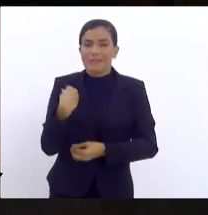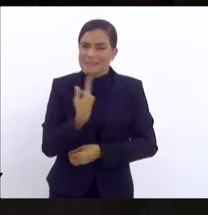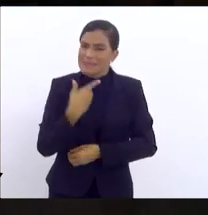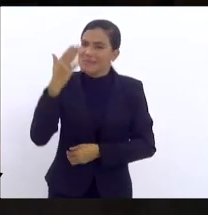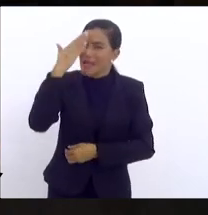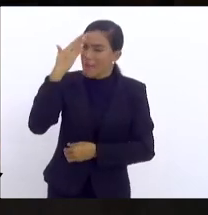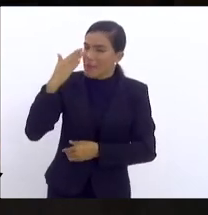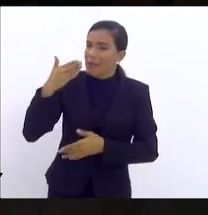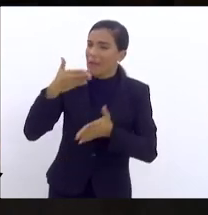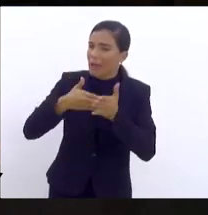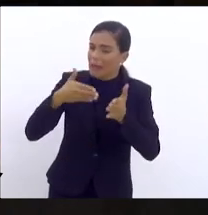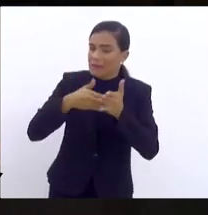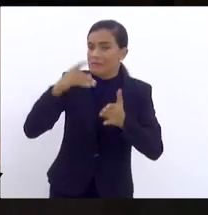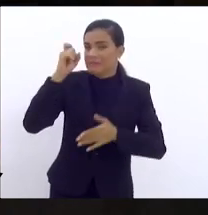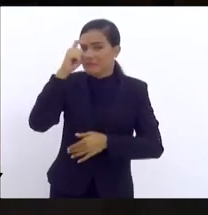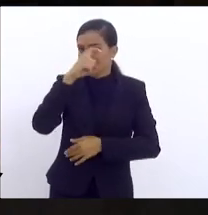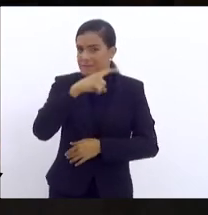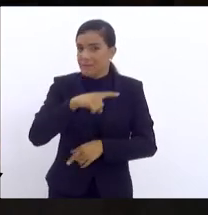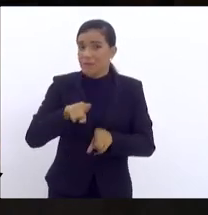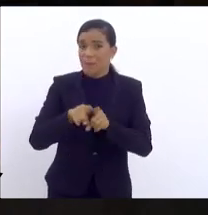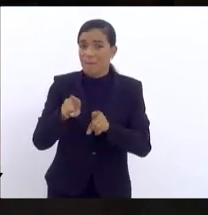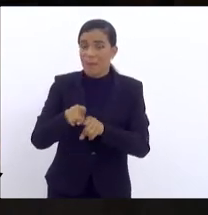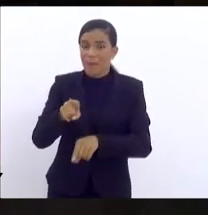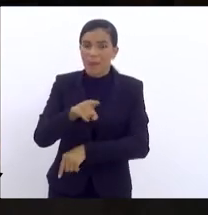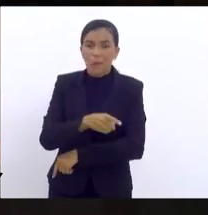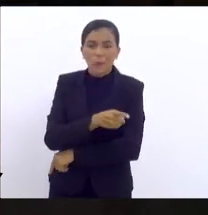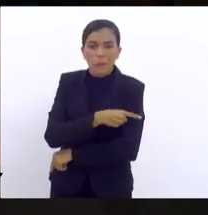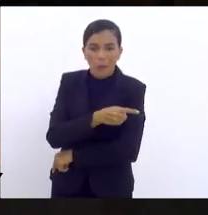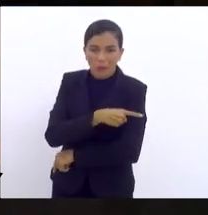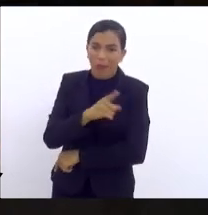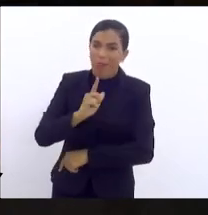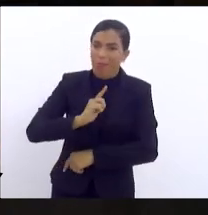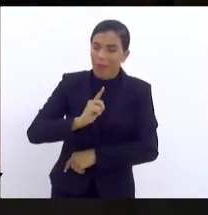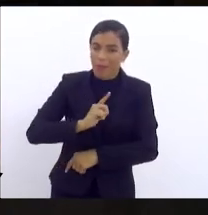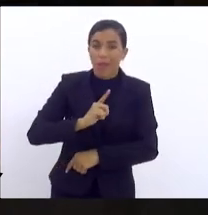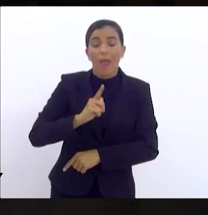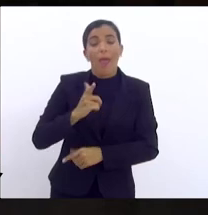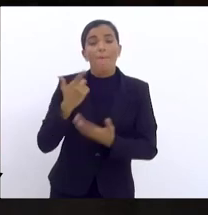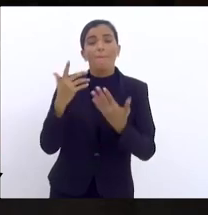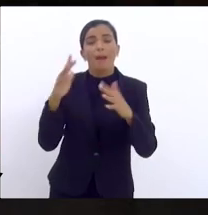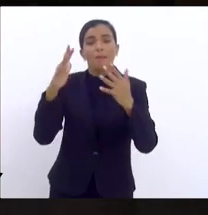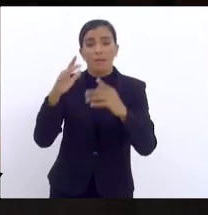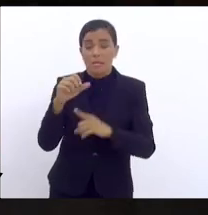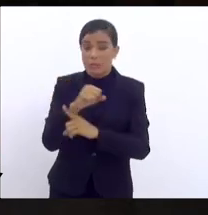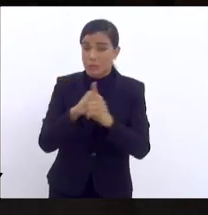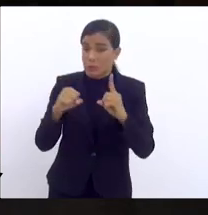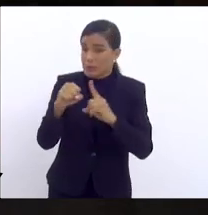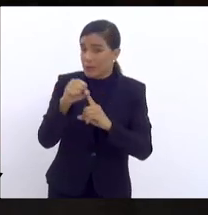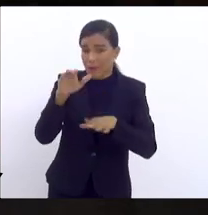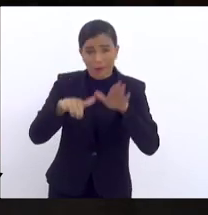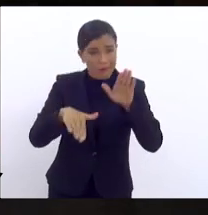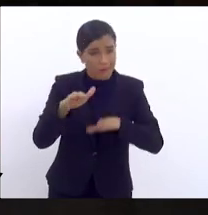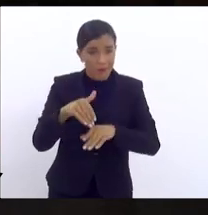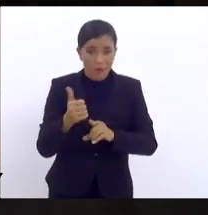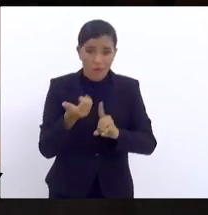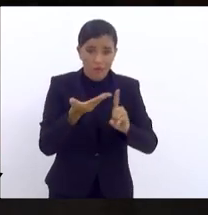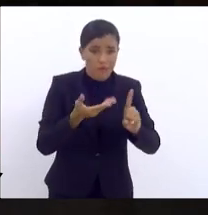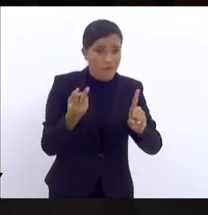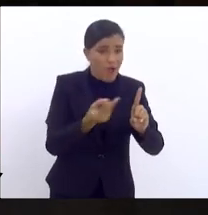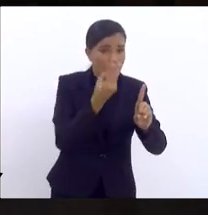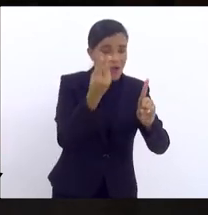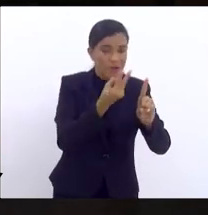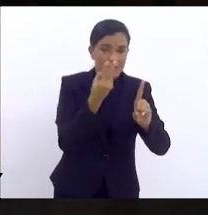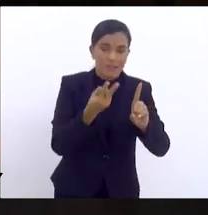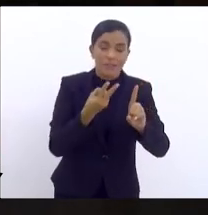que a dificuldade que vocês têm lá que o Praça tem na rua mas parabenizar mesmo a sociedade muitas vezes não reconhecendo peço que a gente nunca